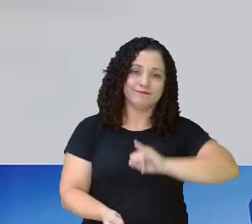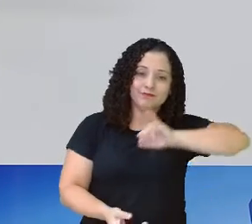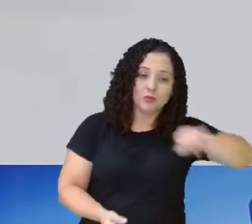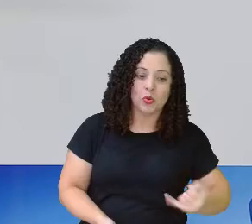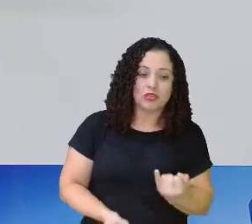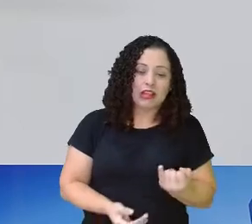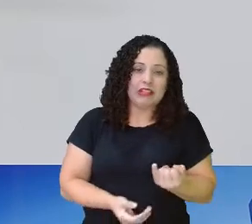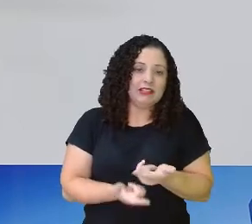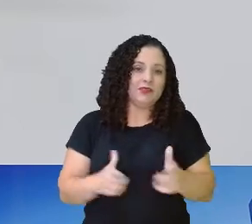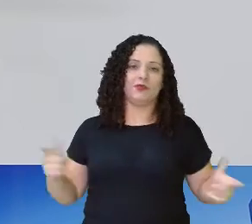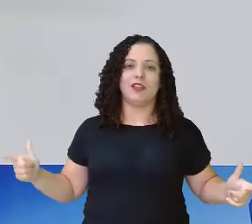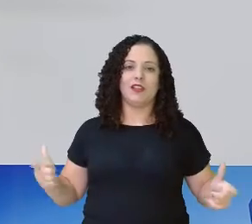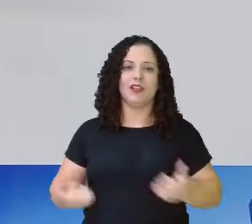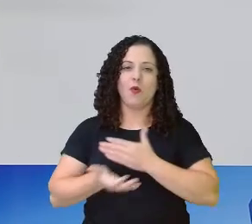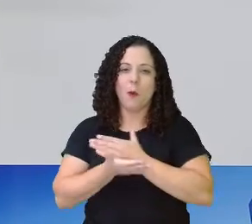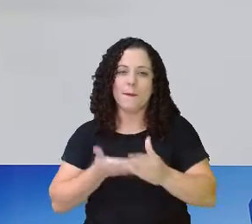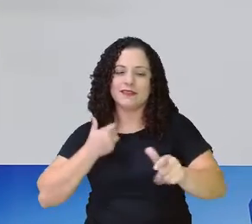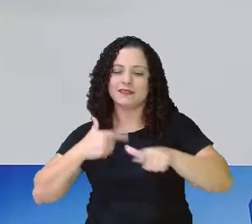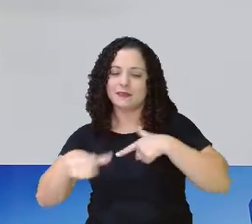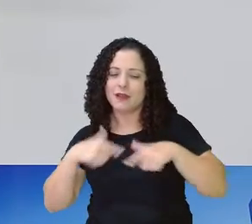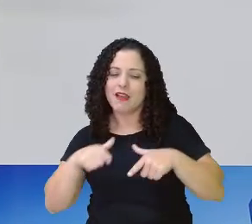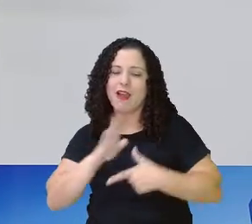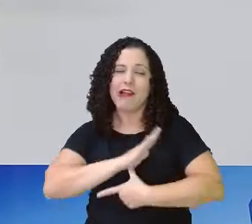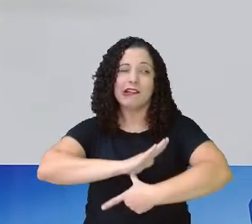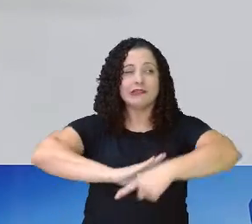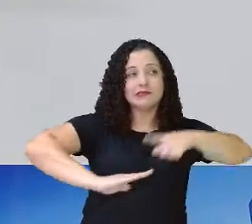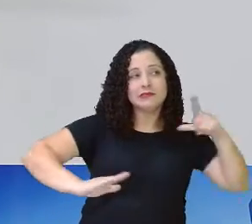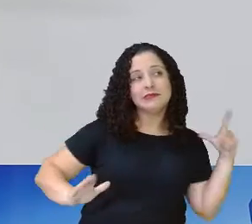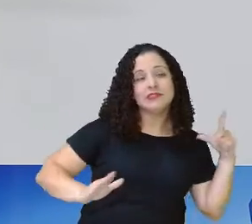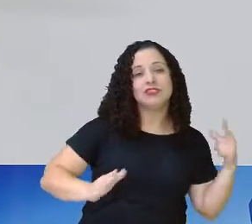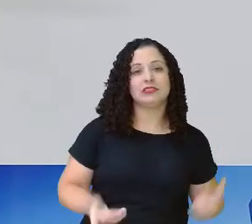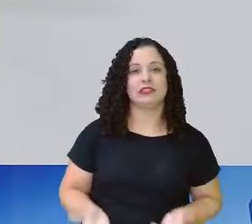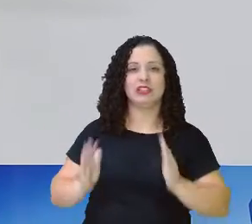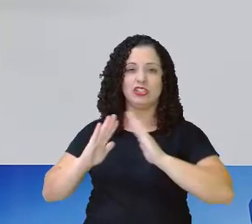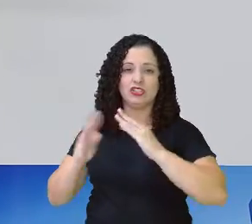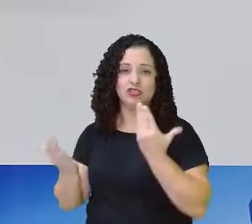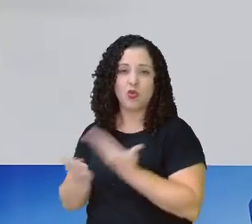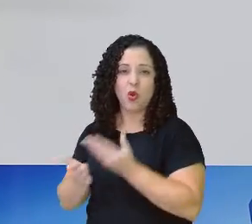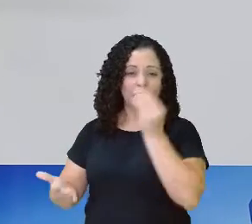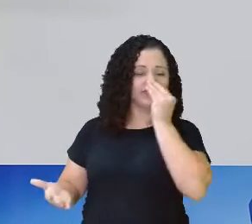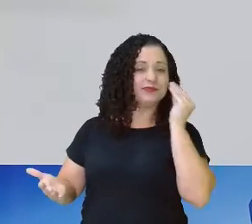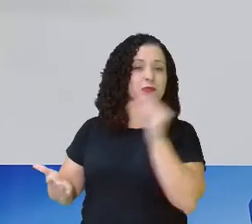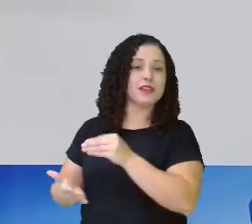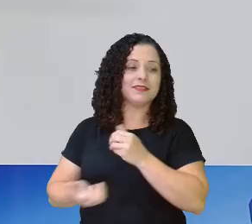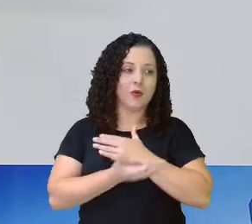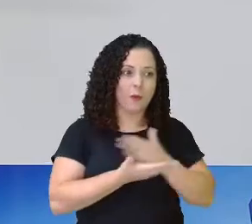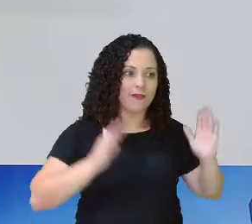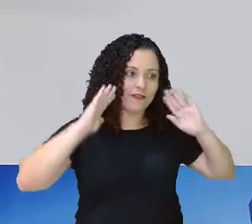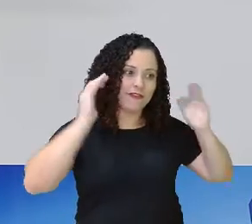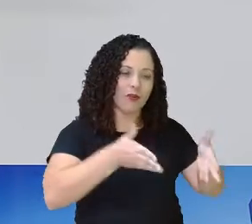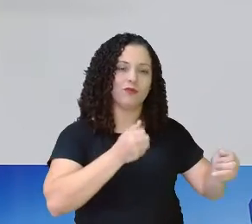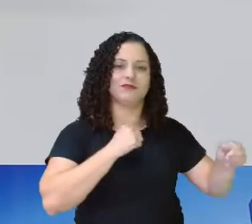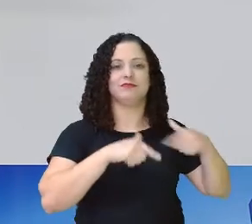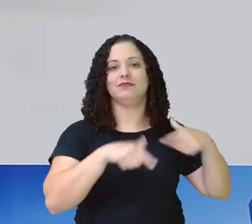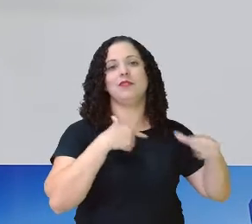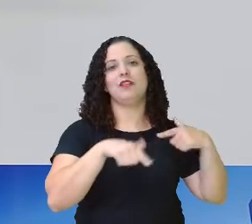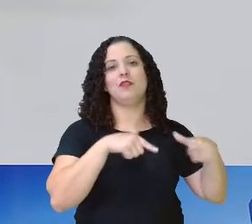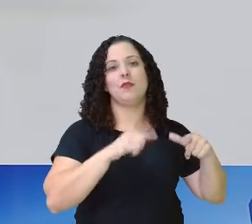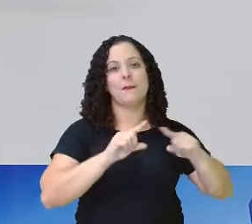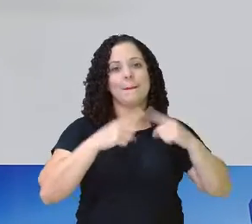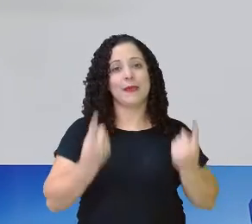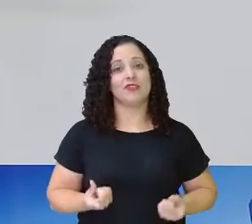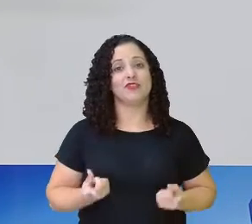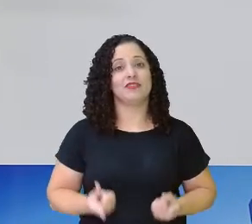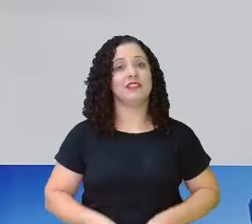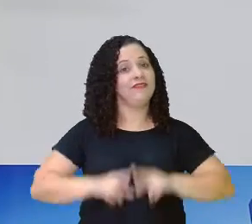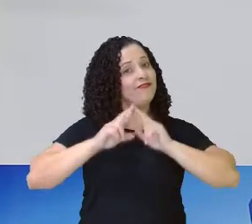Começa a trabalhar bem mais cedo. Às vezes tem que deixar a escola para poder trabalhar, né? O ideal seria a gente